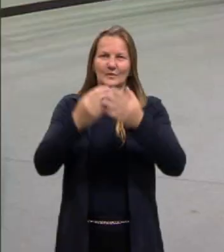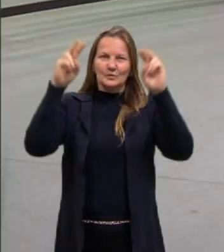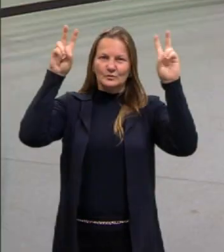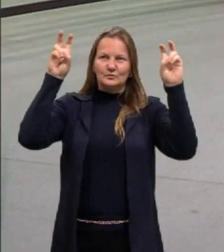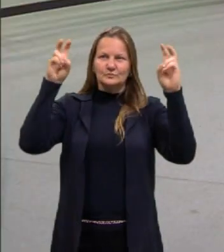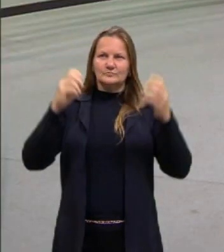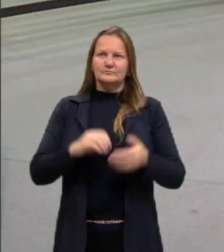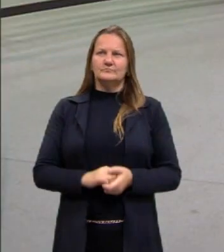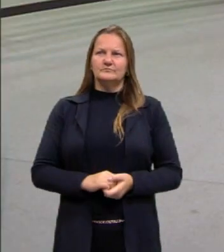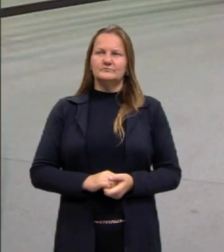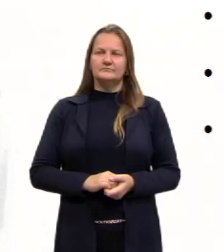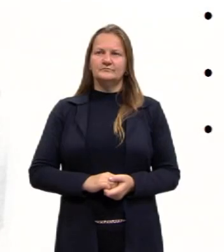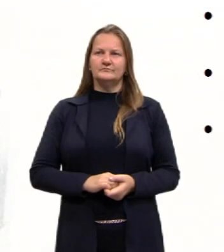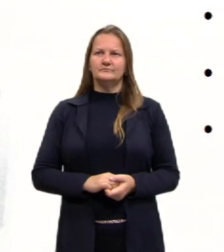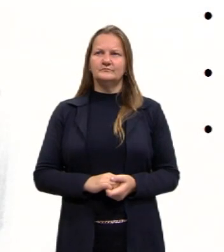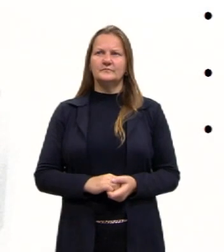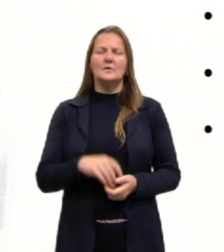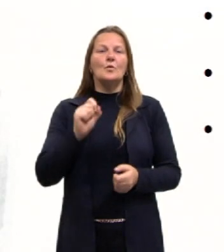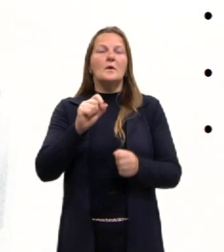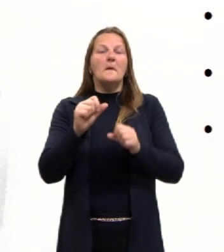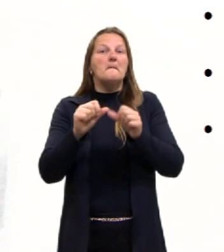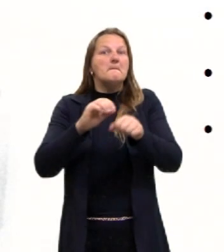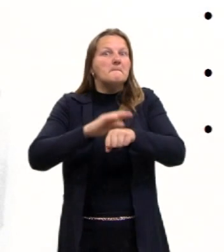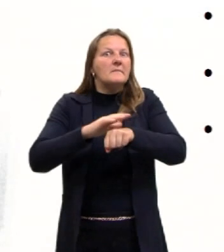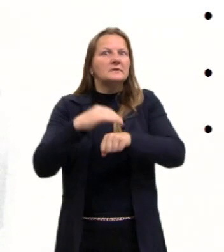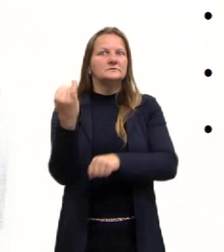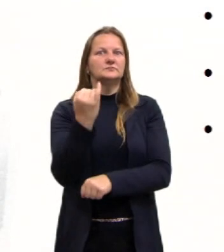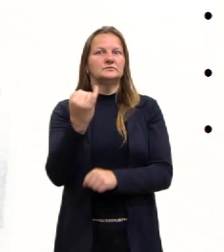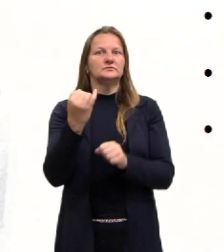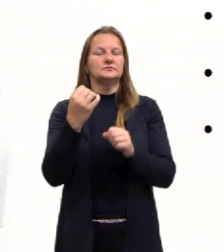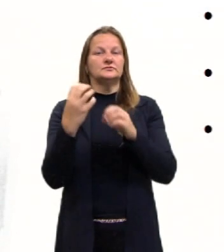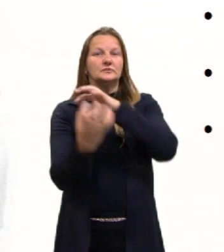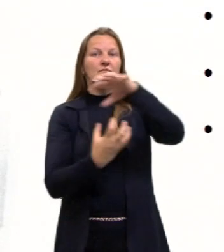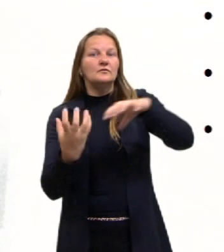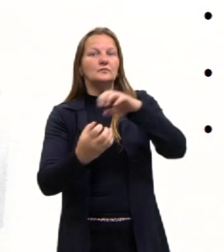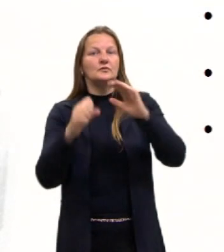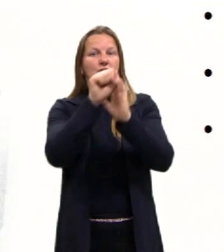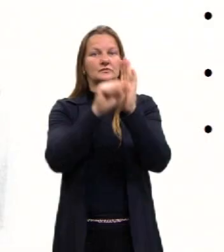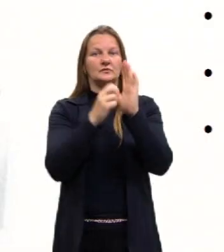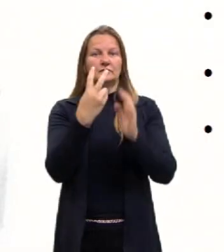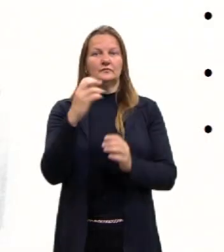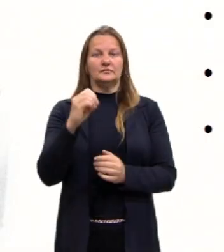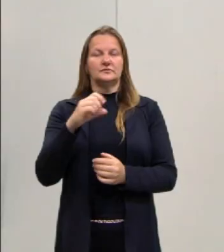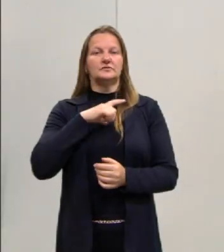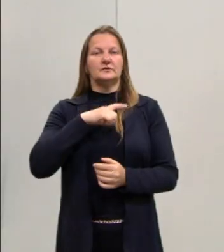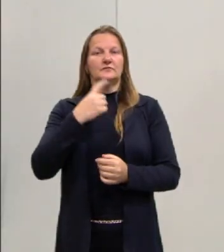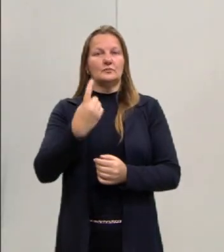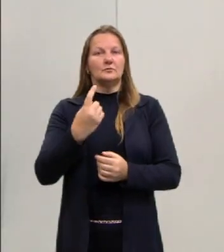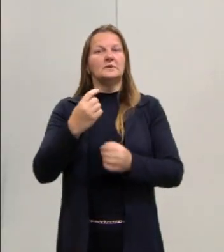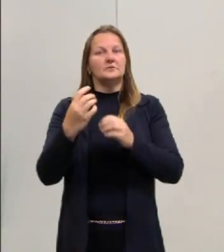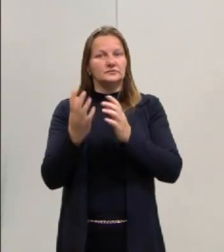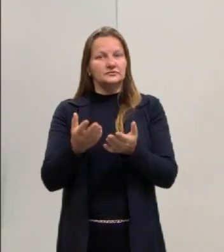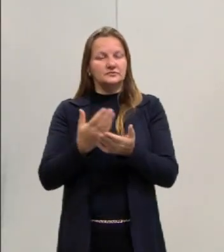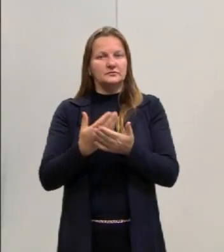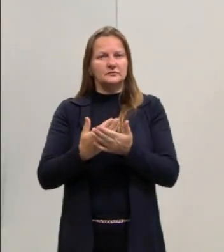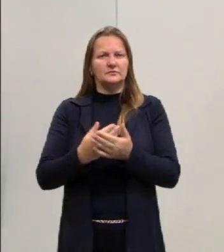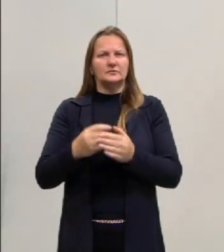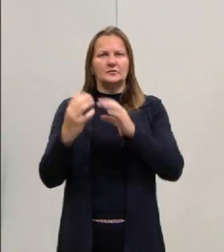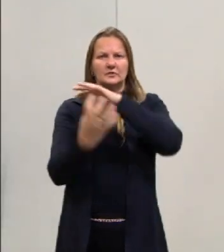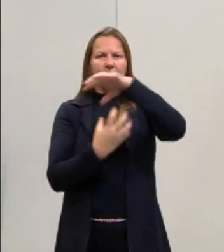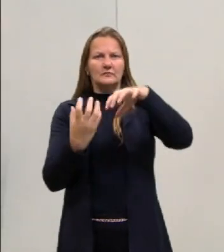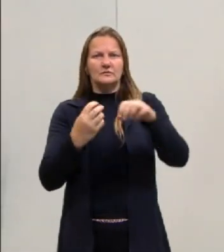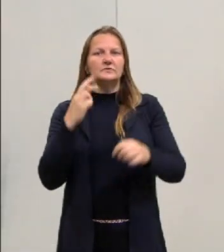a gente vai falar das principais revoluções do século 20 a gente já teve uma aula falando um pouquinho sobre a Revolução